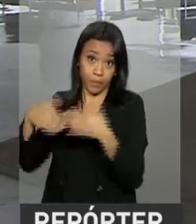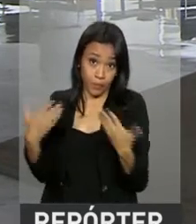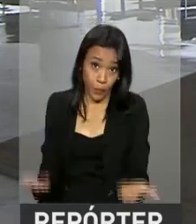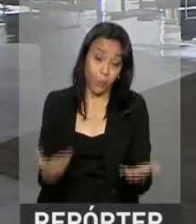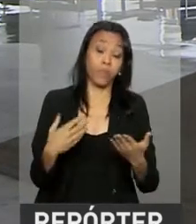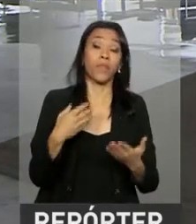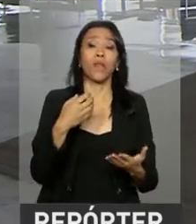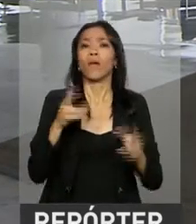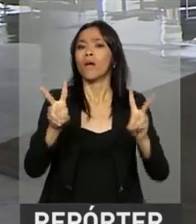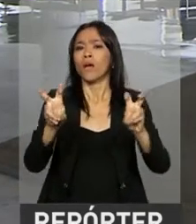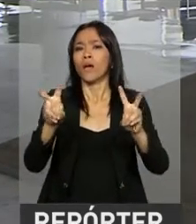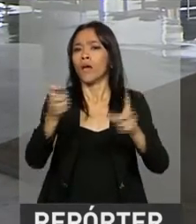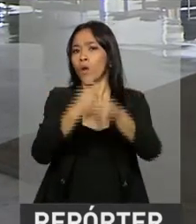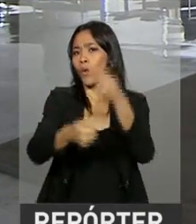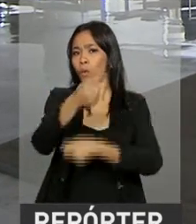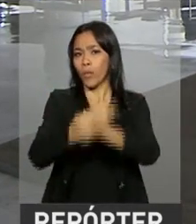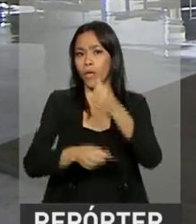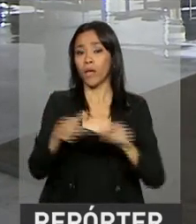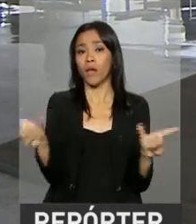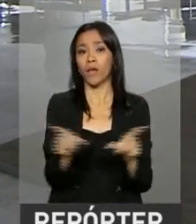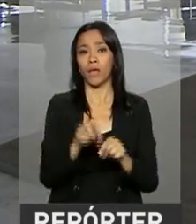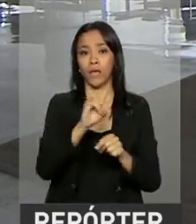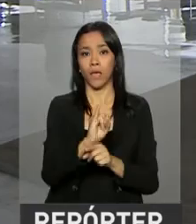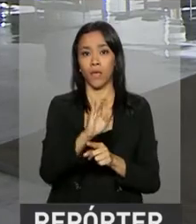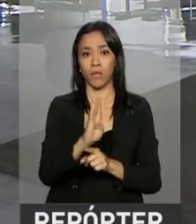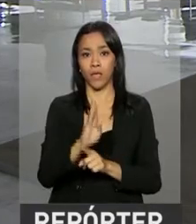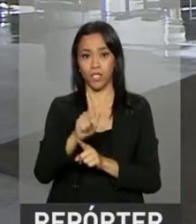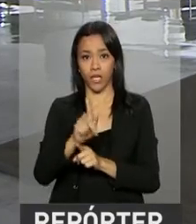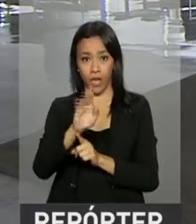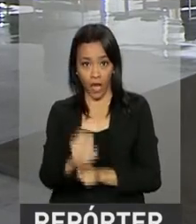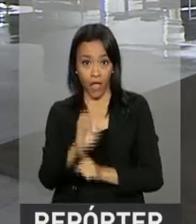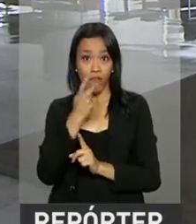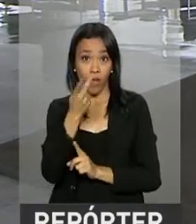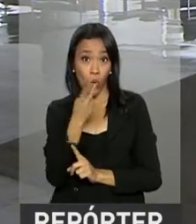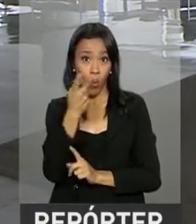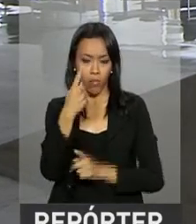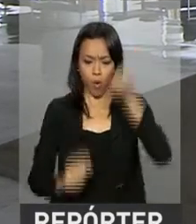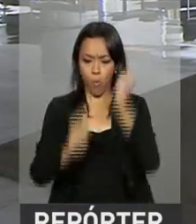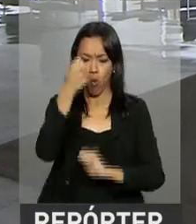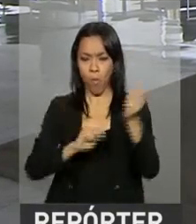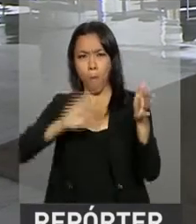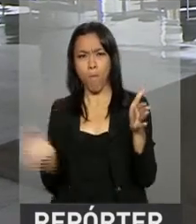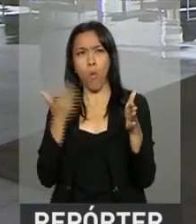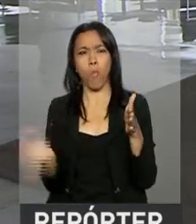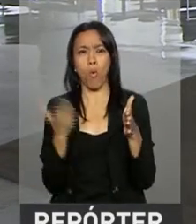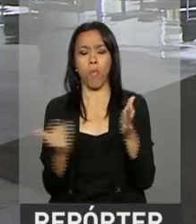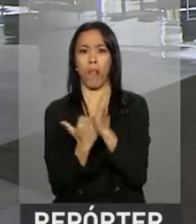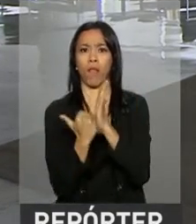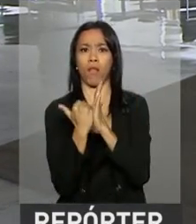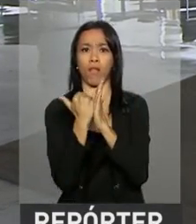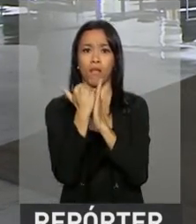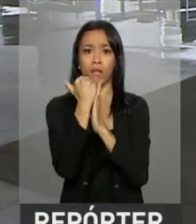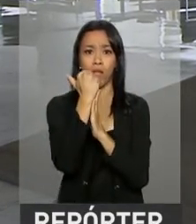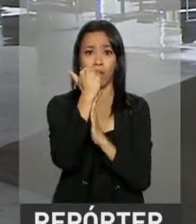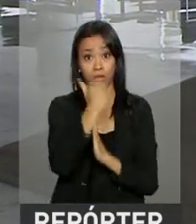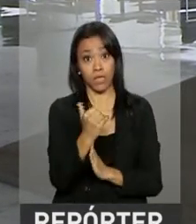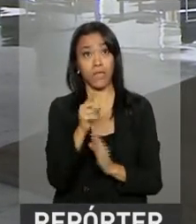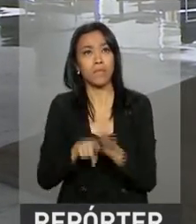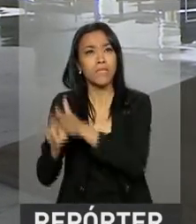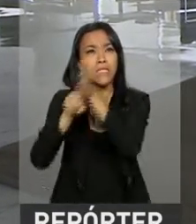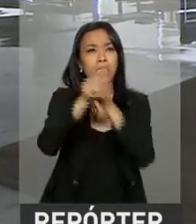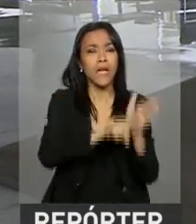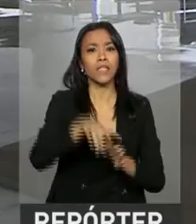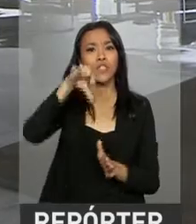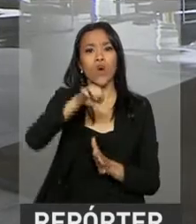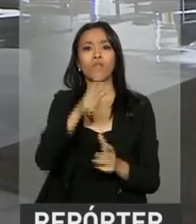da economia o ibge é google agora pela manhã que a produção industrial subiu em nove das 14 regiões pesquisadas no